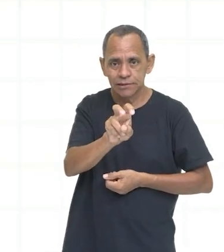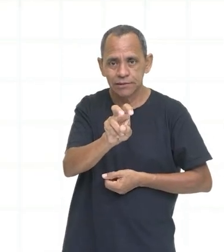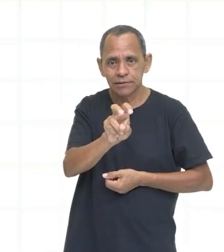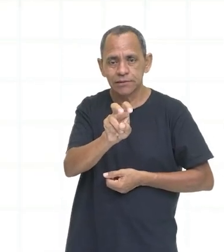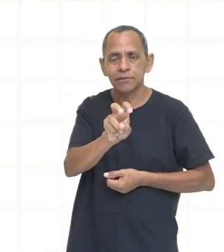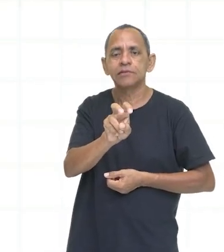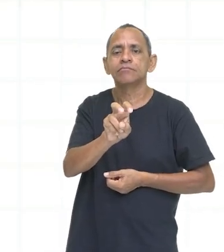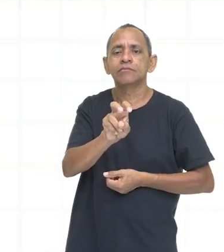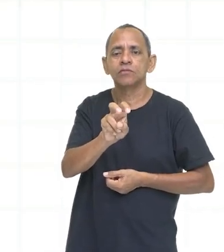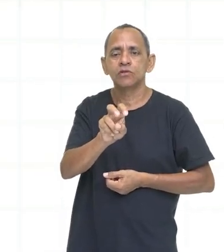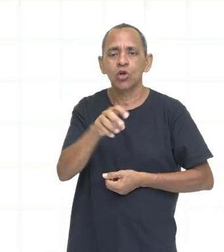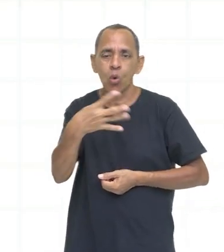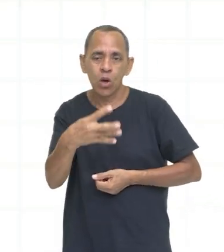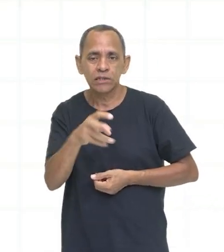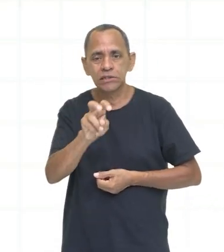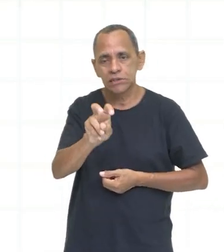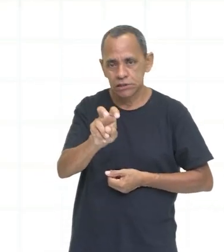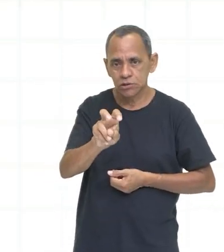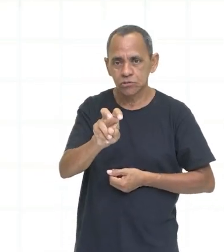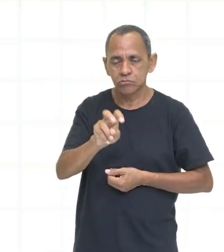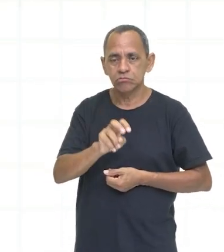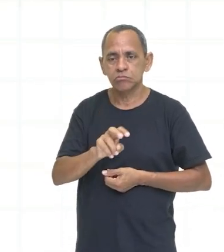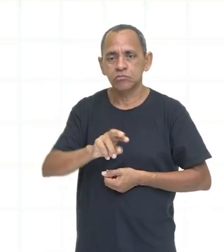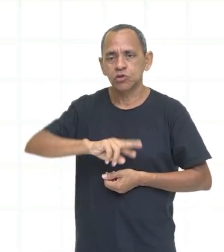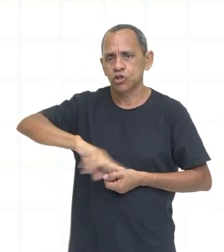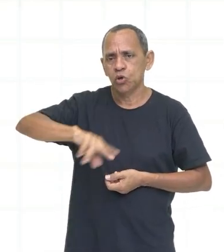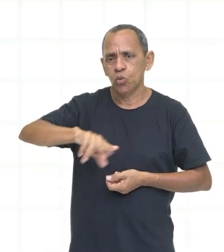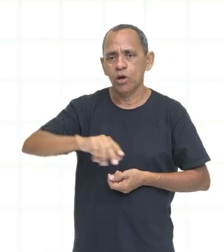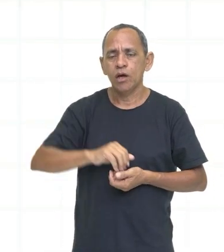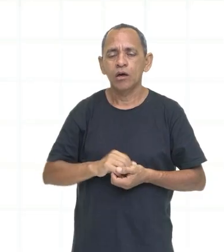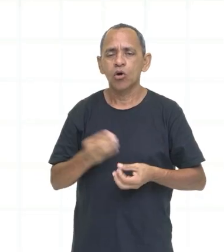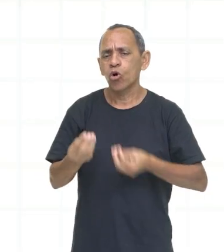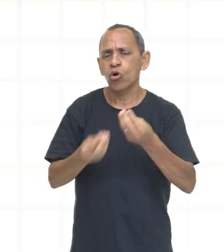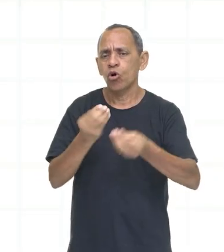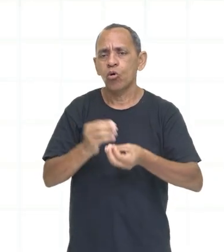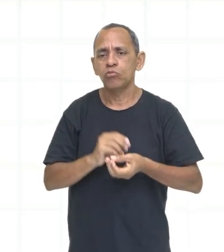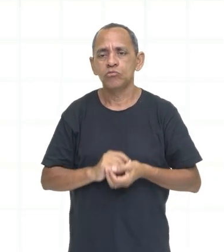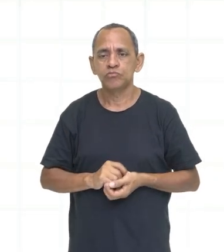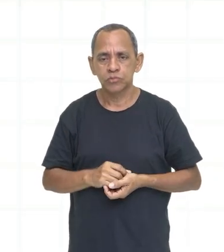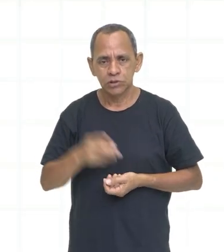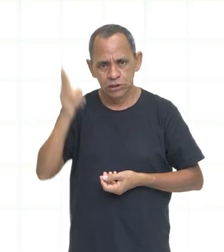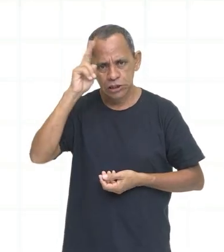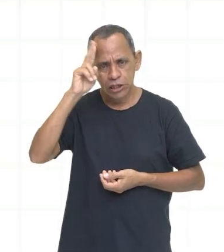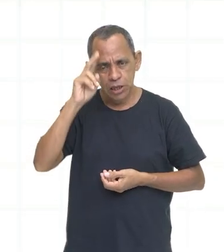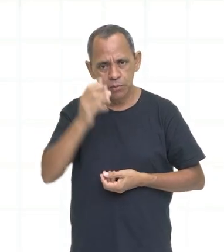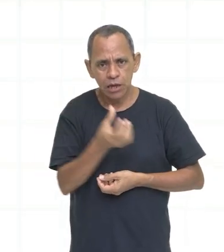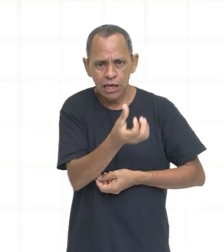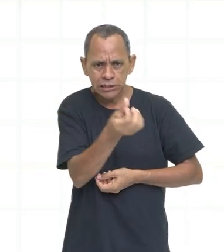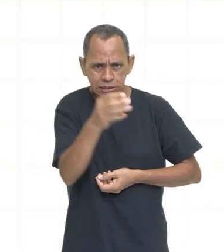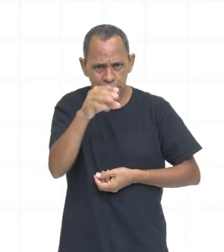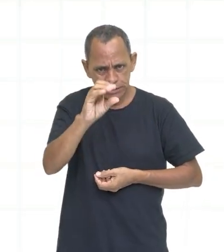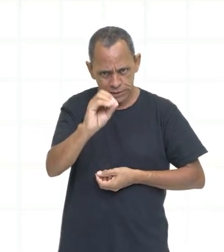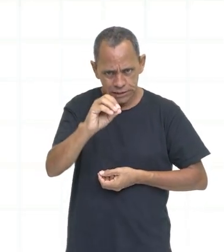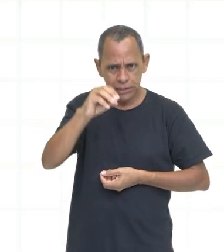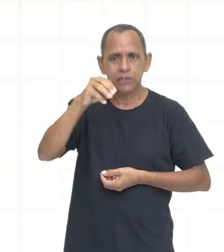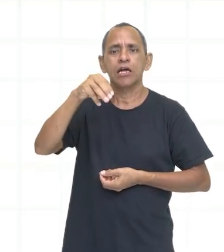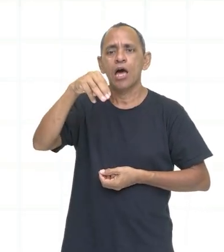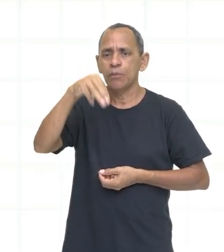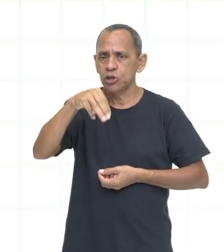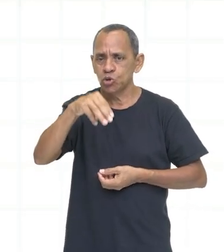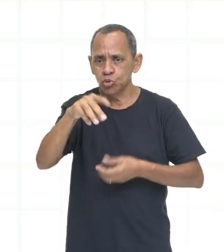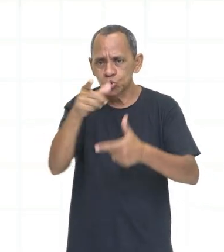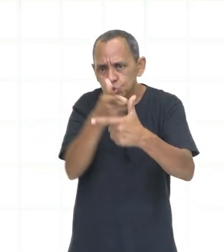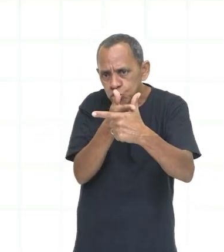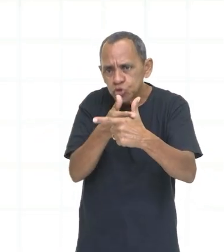15 minutos. 1/4 passado das 5, e sim 1/4 para a próxima hora, que